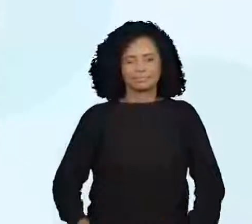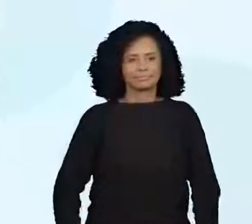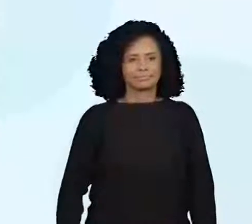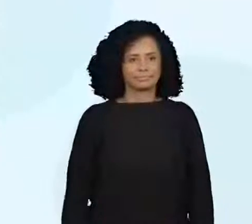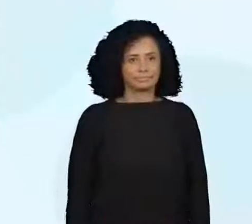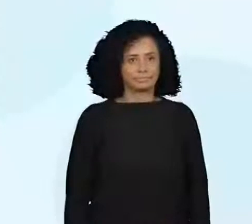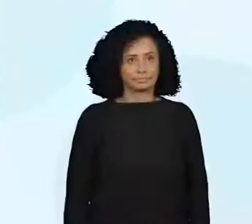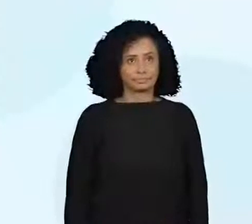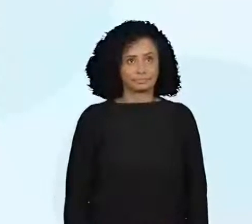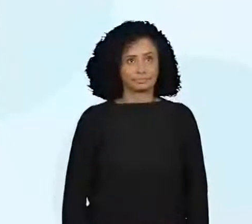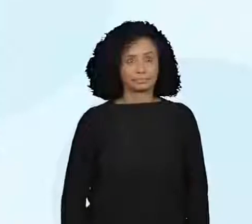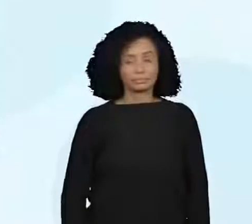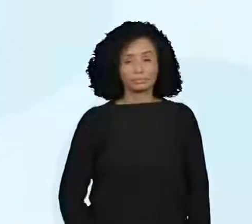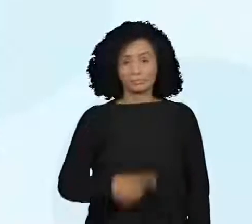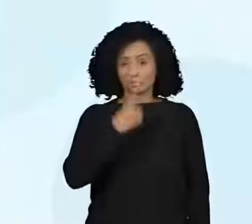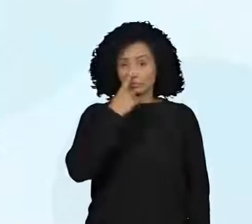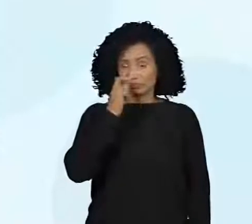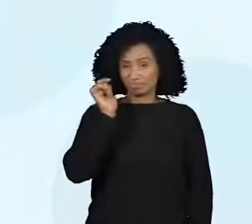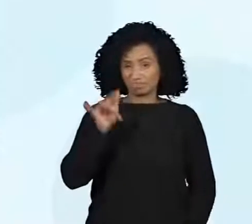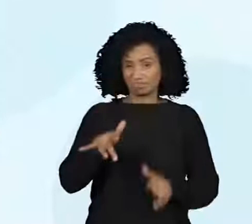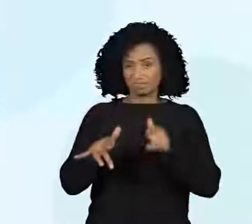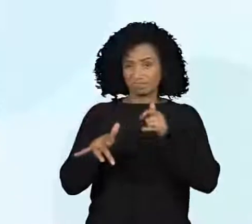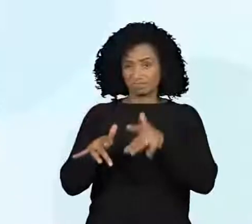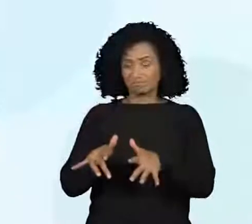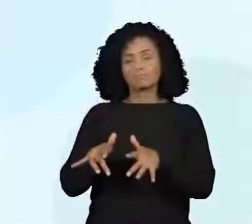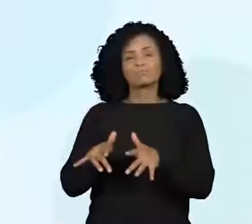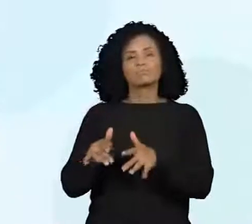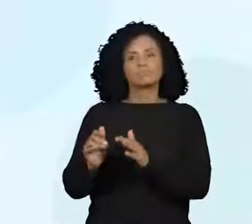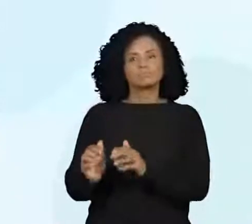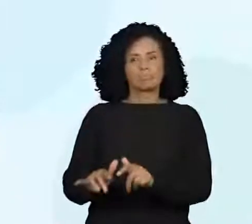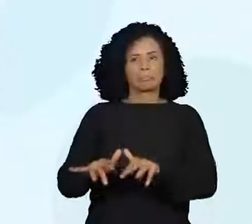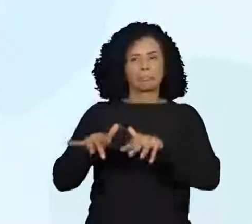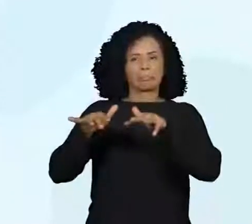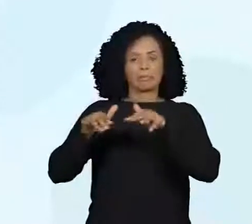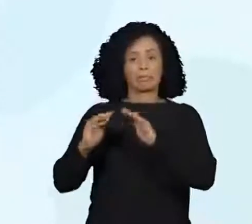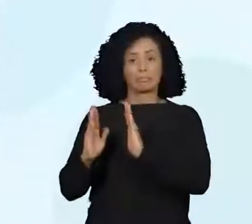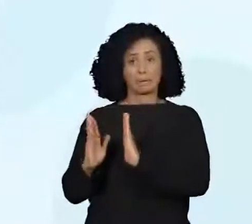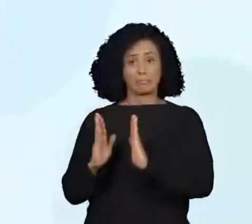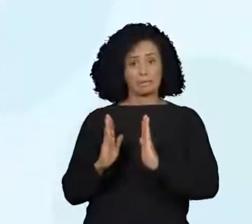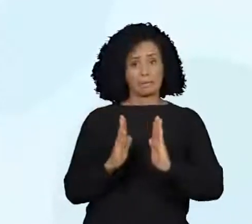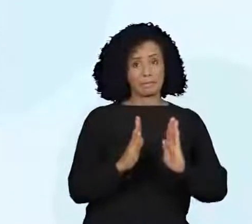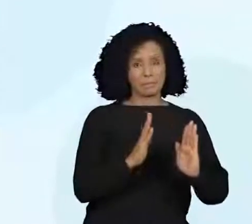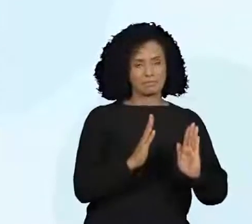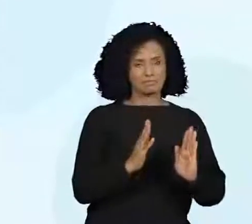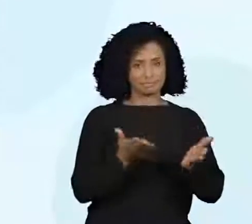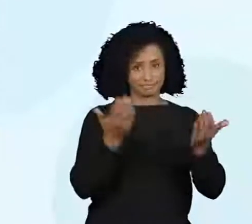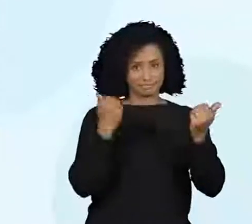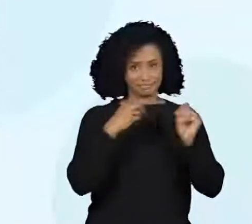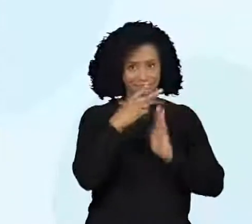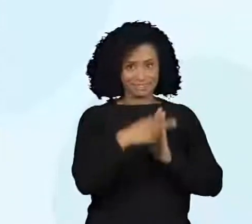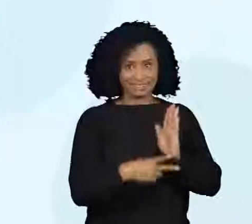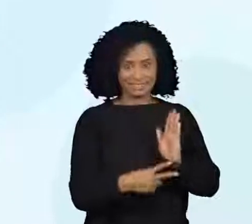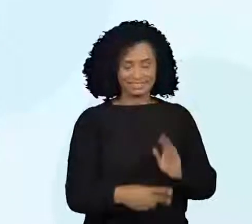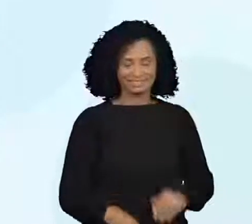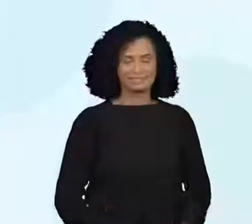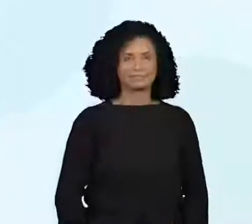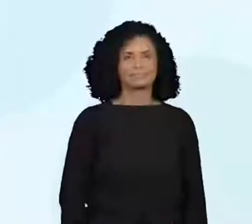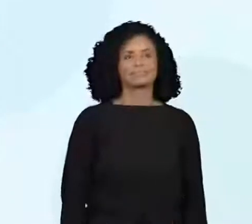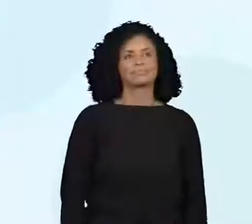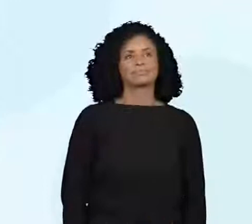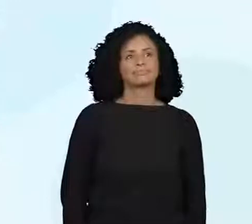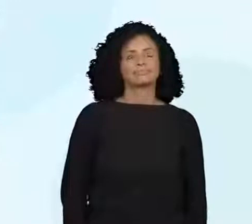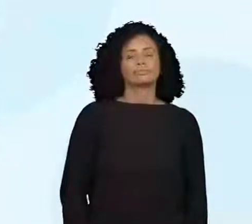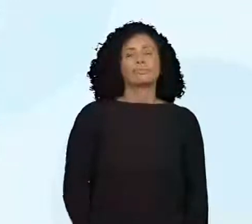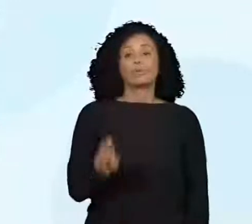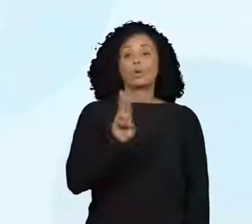O lixo e sua classificação. Vamos ler juntinho com o professor? Eu vou até colocar um marca-texto,